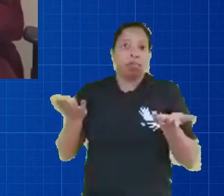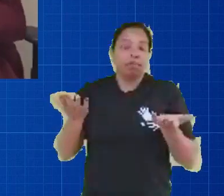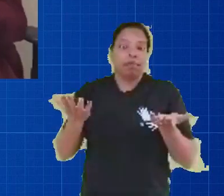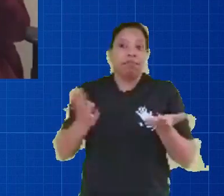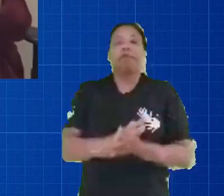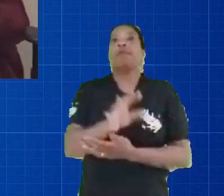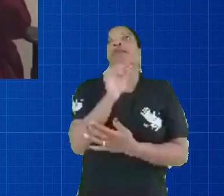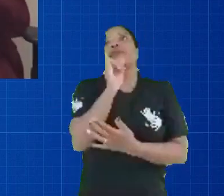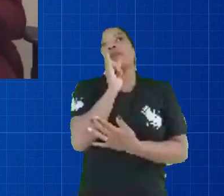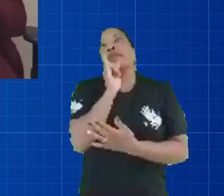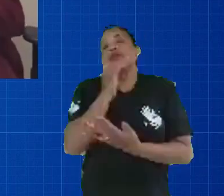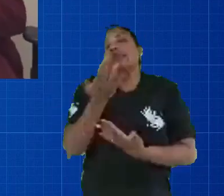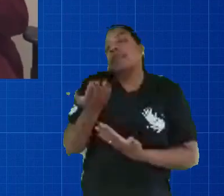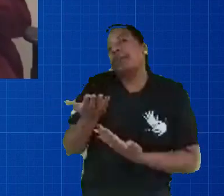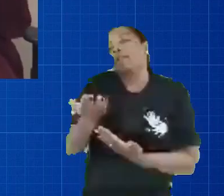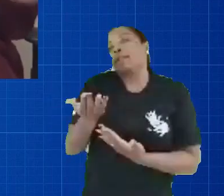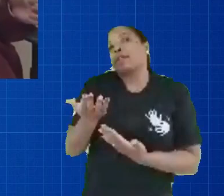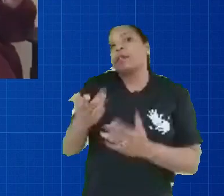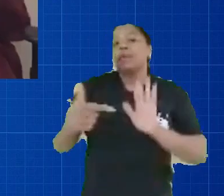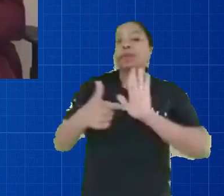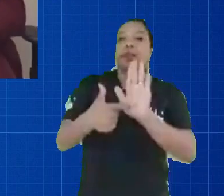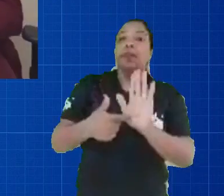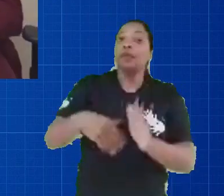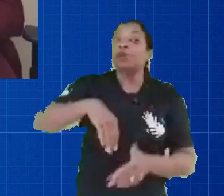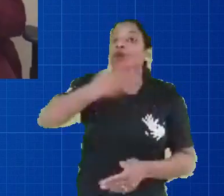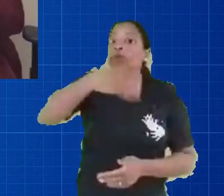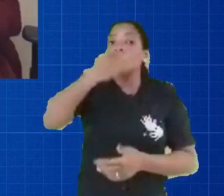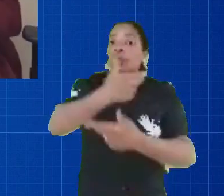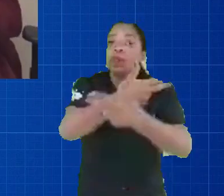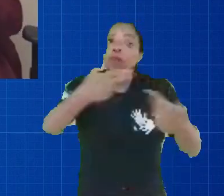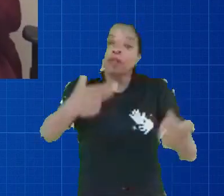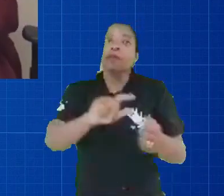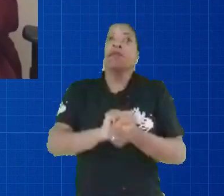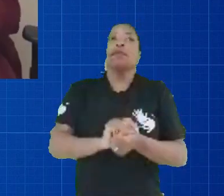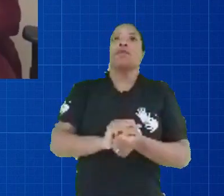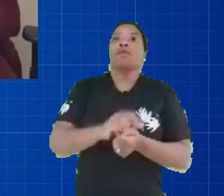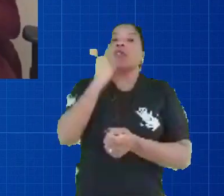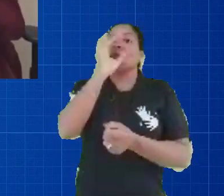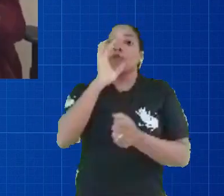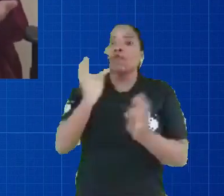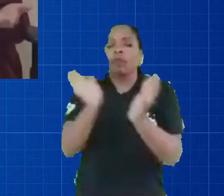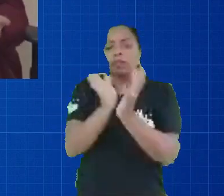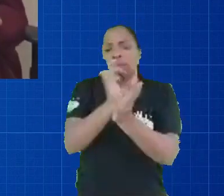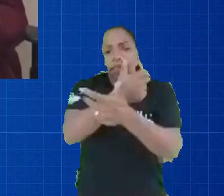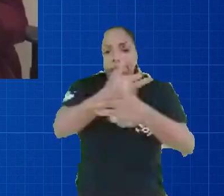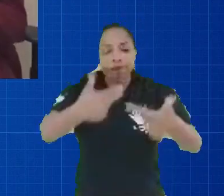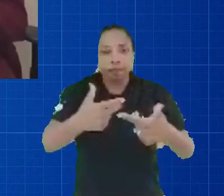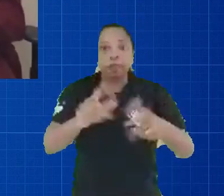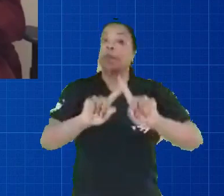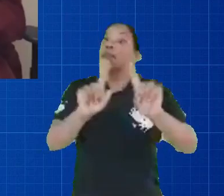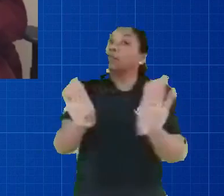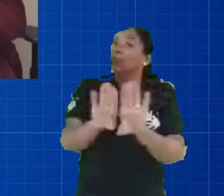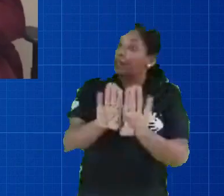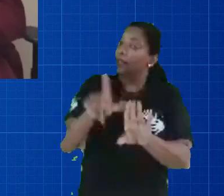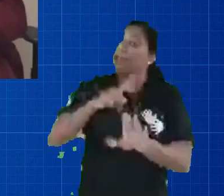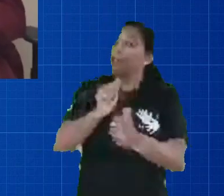em fruta e verdura. Ai, é fruta e verdura natural. Mas, por exemplo, o arroz, o feijão são alimentos in natura também. Então a